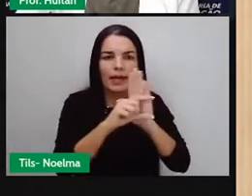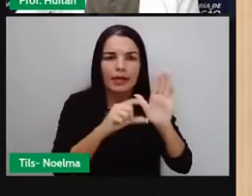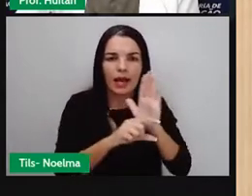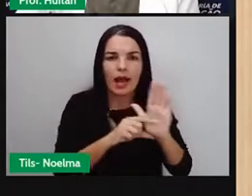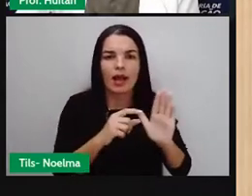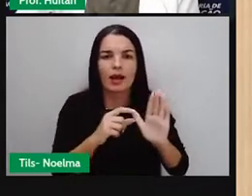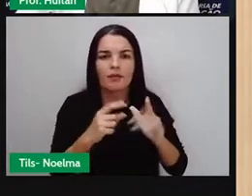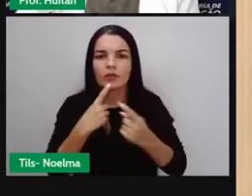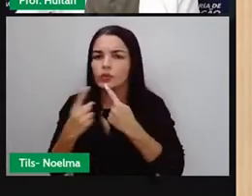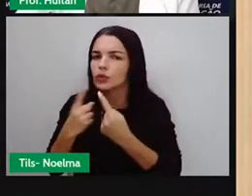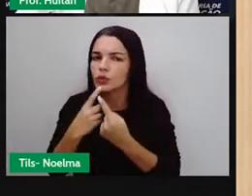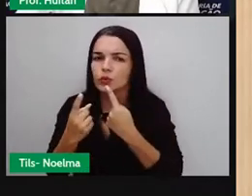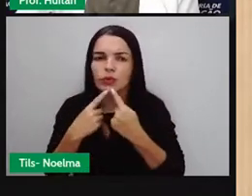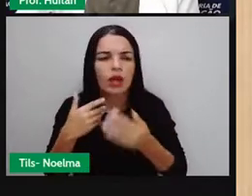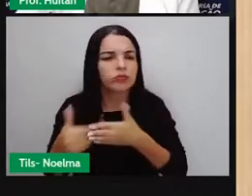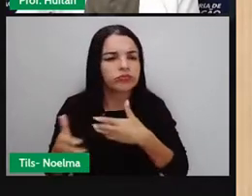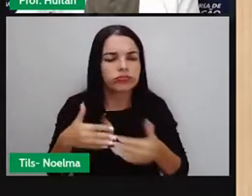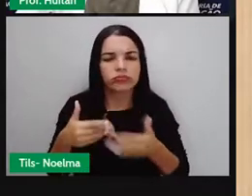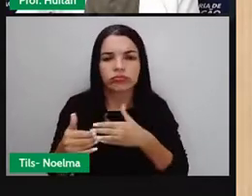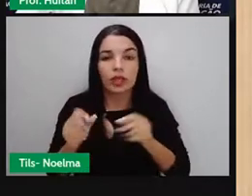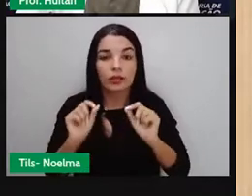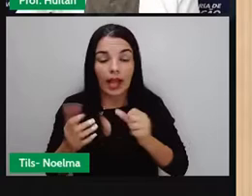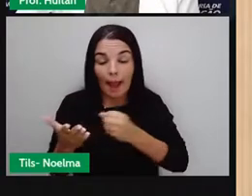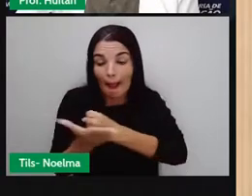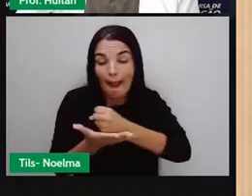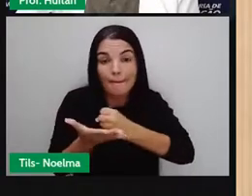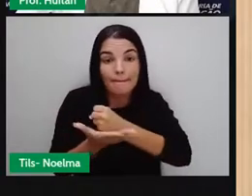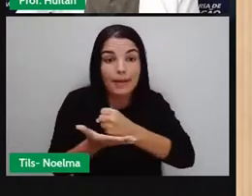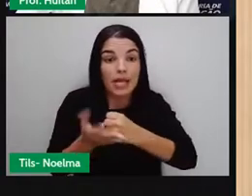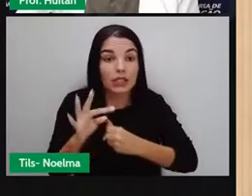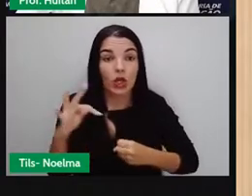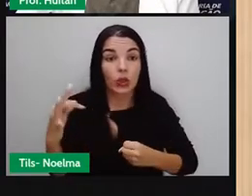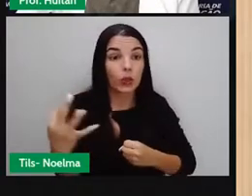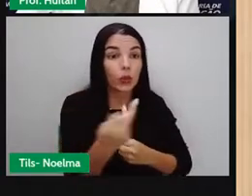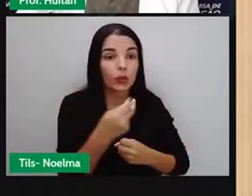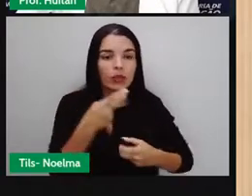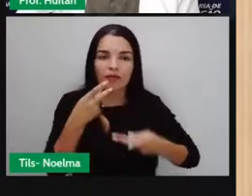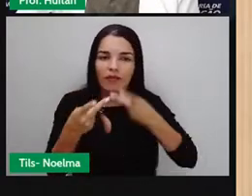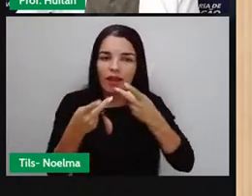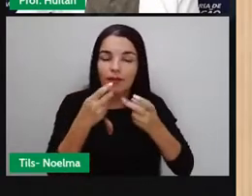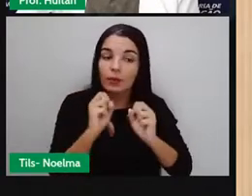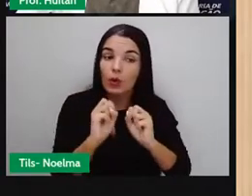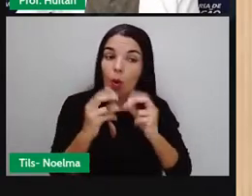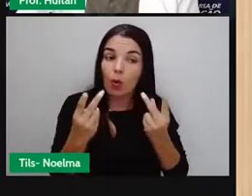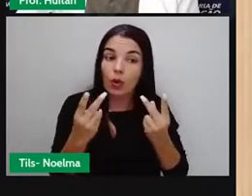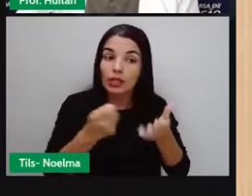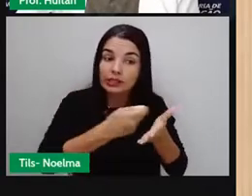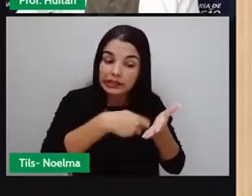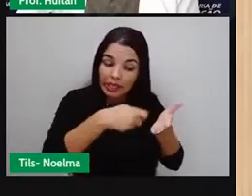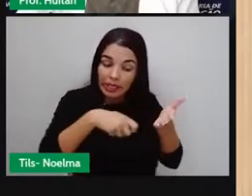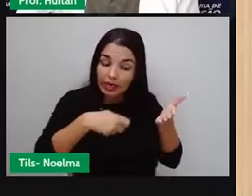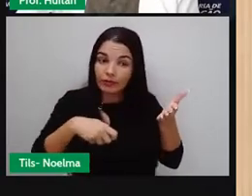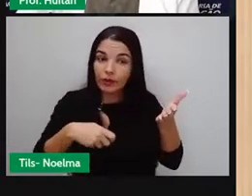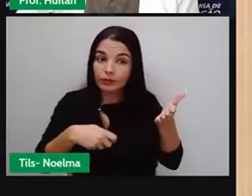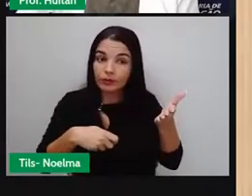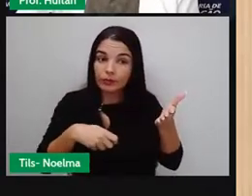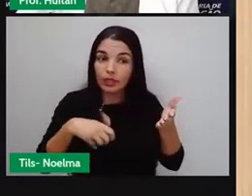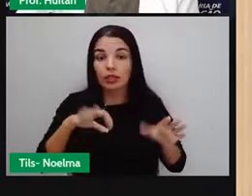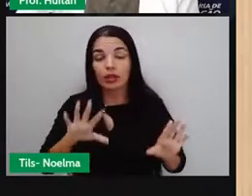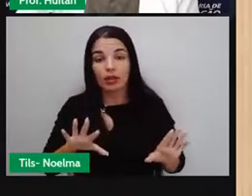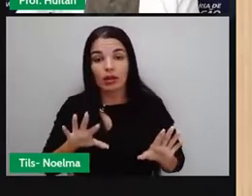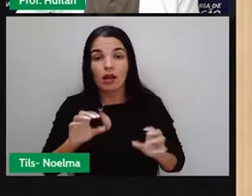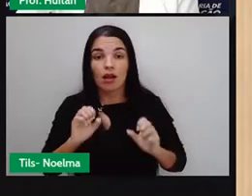de qualquer natureza. Ela é a base para tudo que falamos ou escrevemos de modo informal